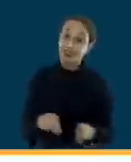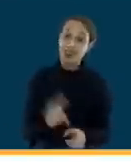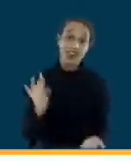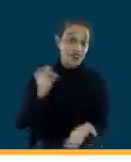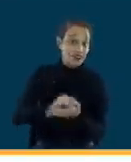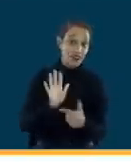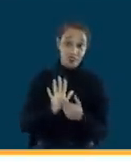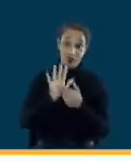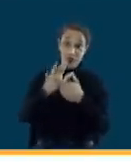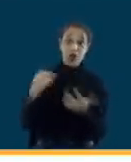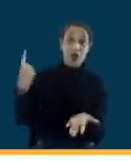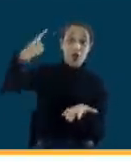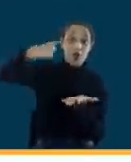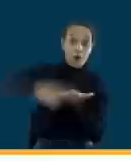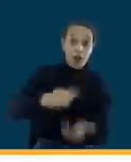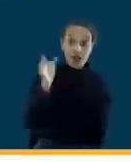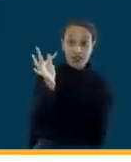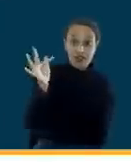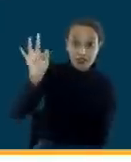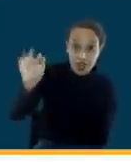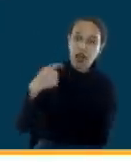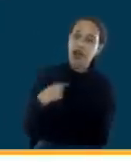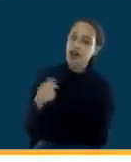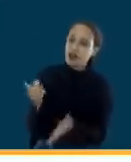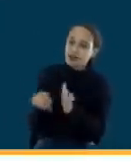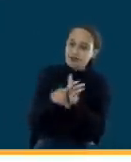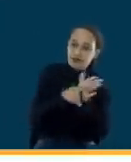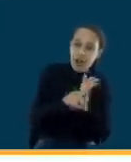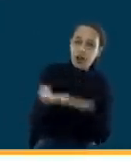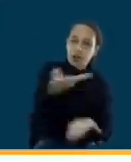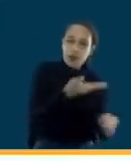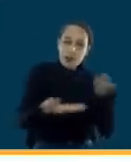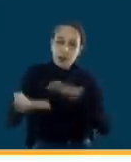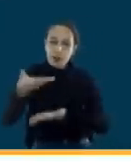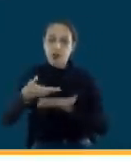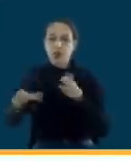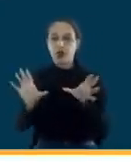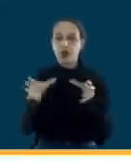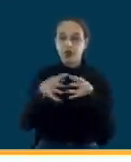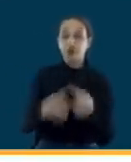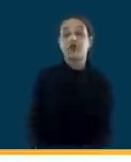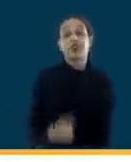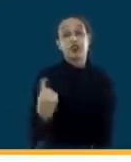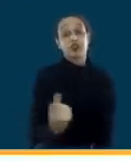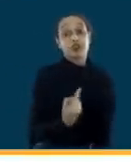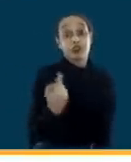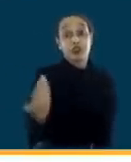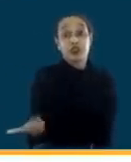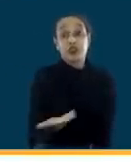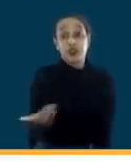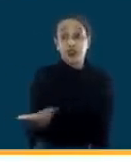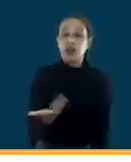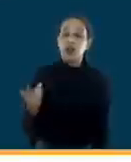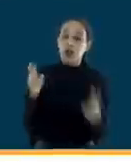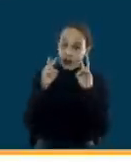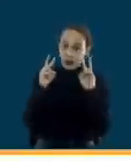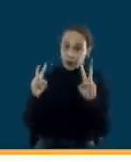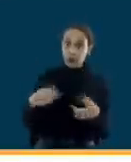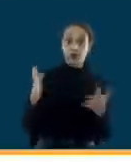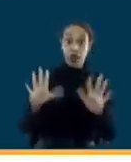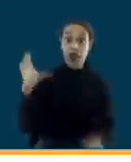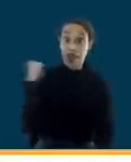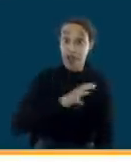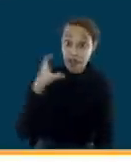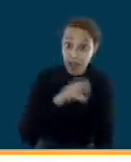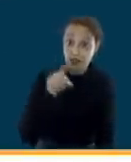pacto federativo com escuta, com construção coletiva. Então, nós estamos fazendo de maneira acelerada, como vocês